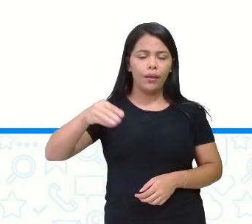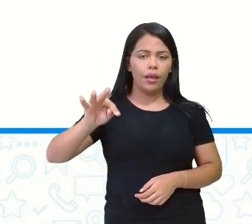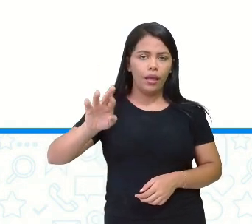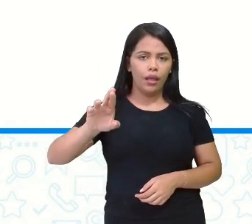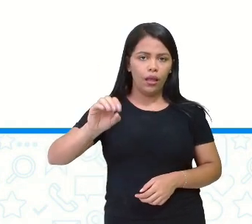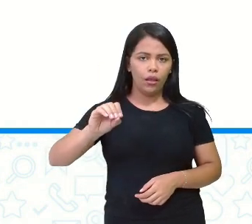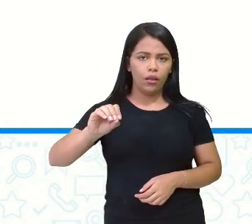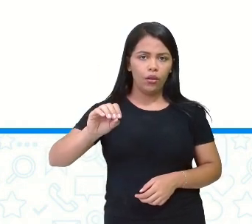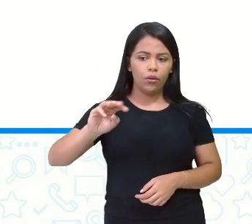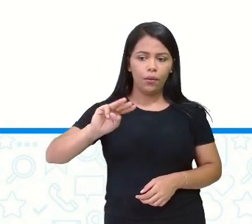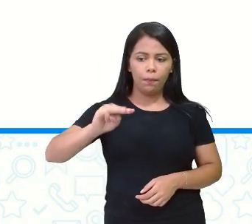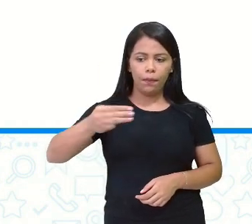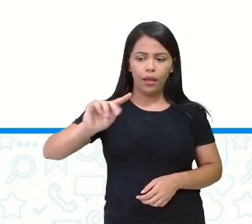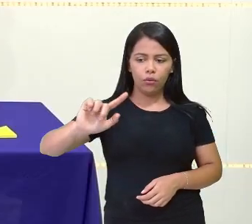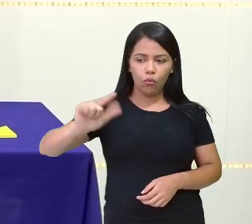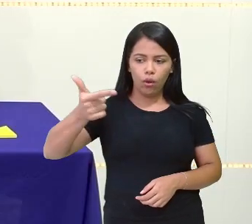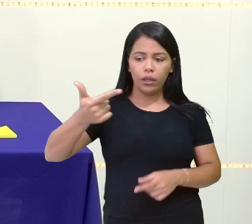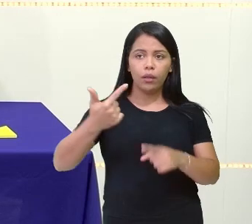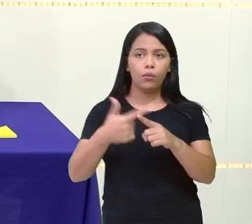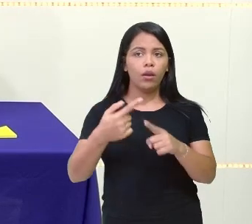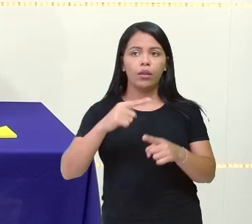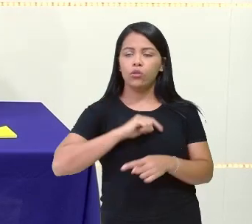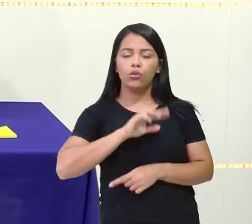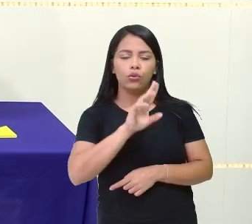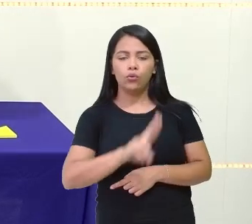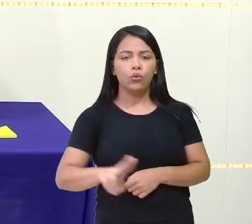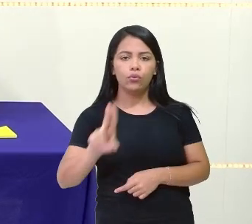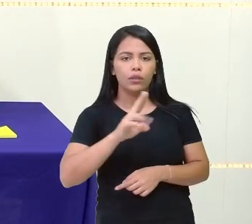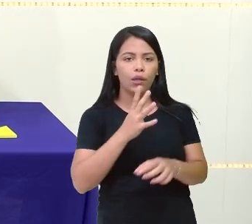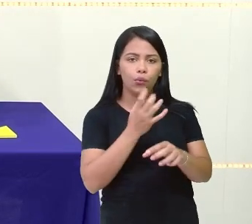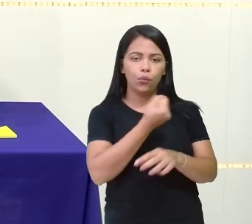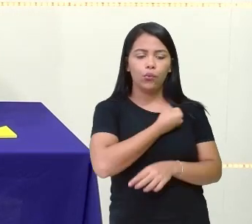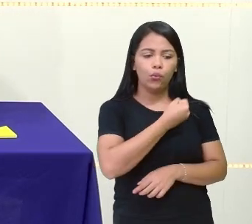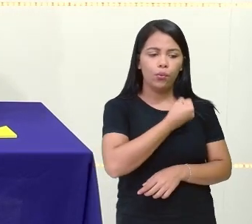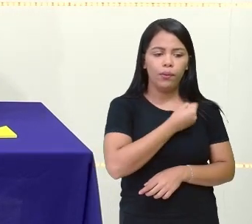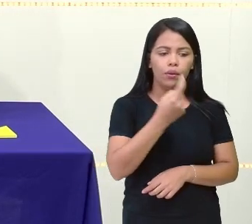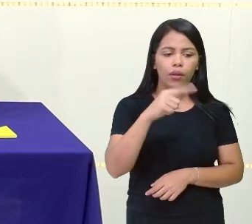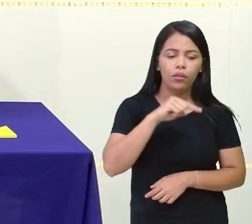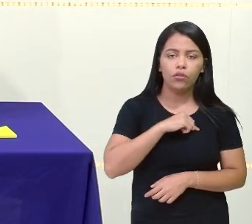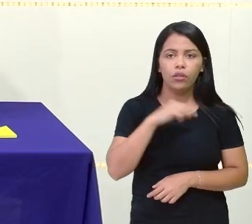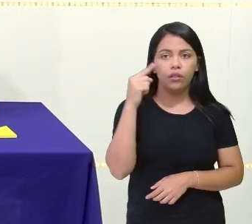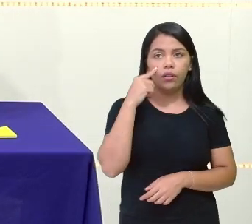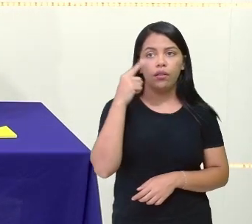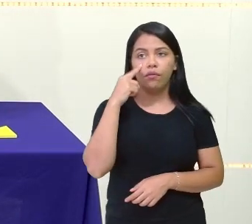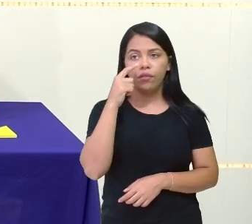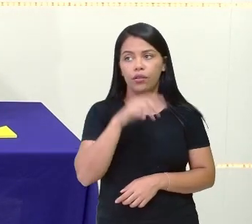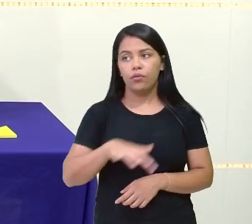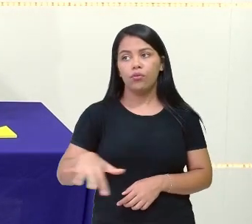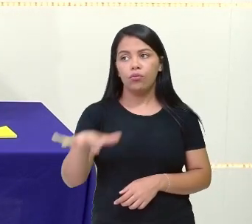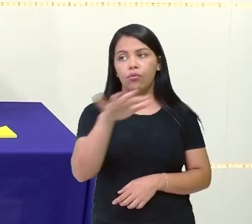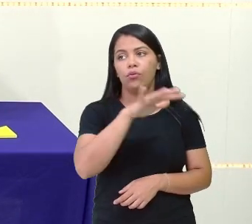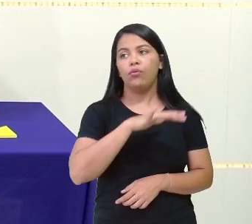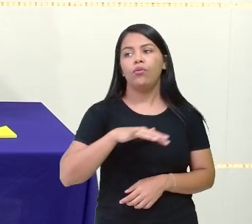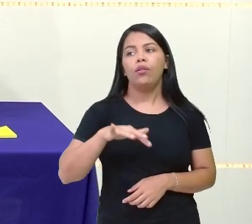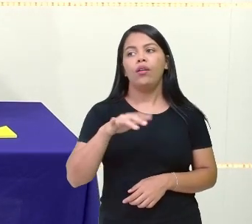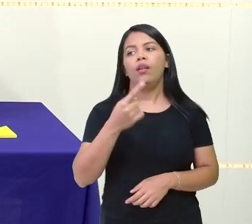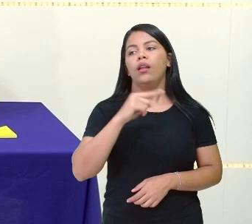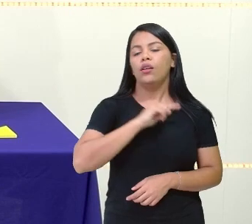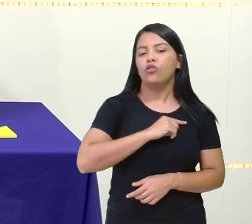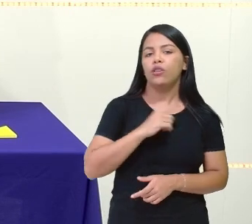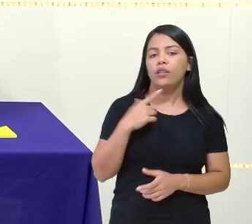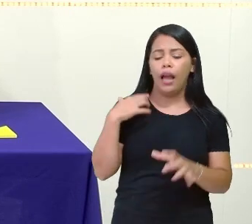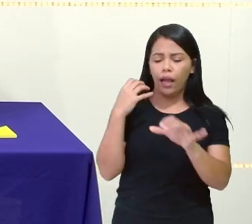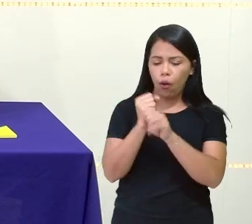calculando, utilizando números. A gente está trabalhando área utilizando, né, o quadradinho,